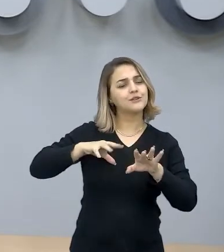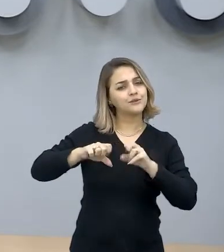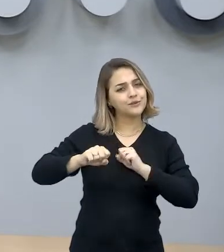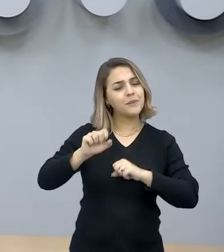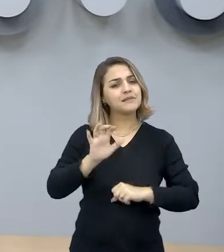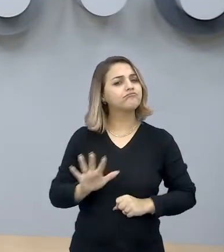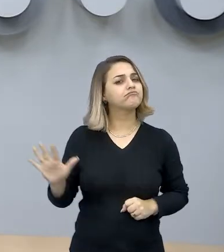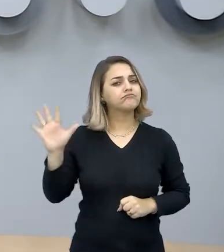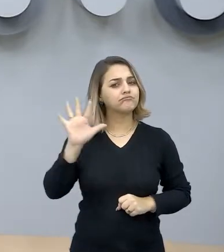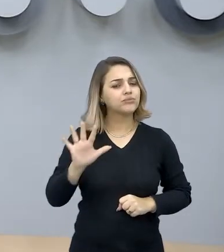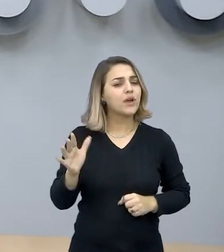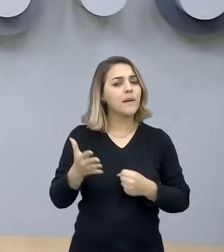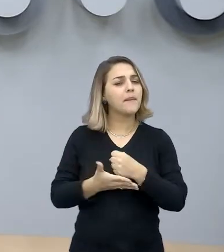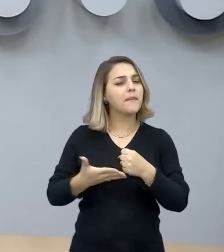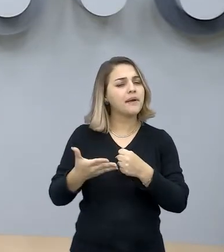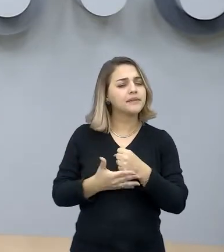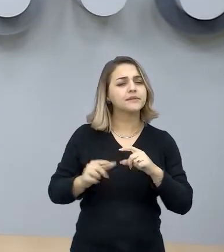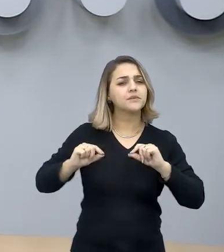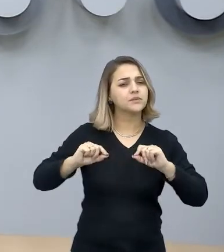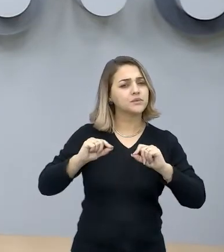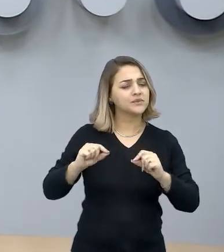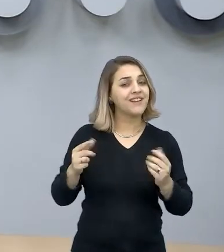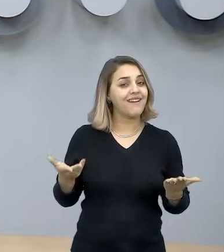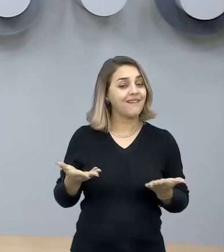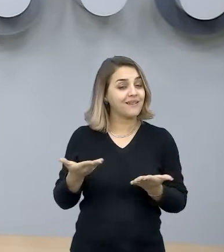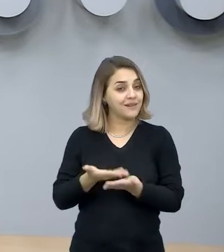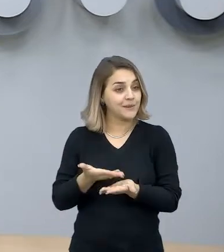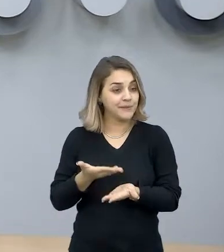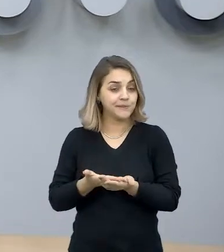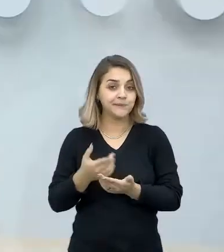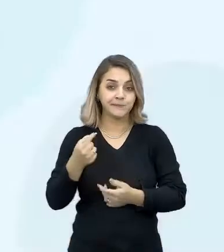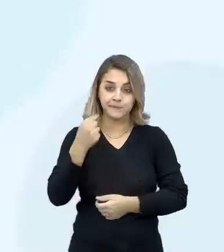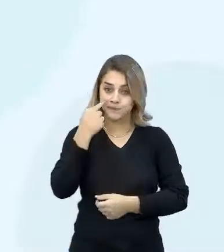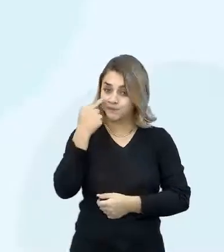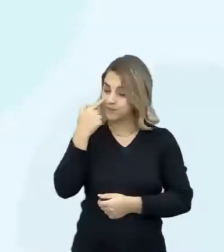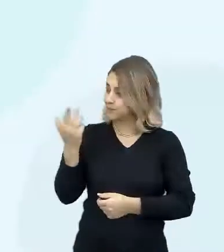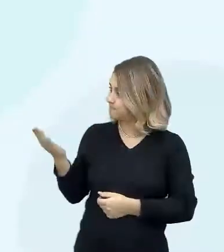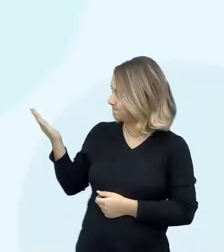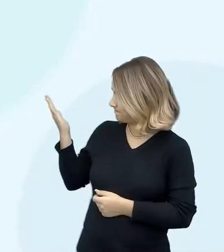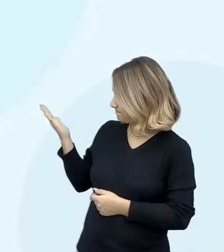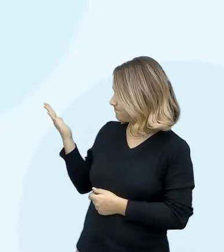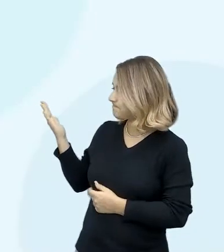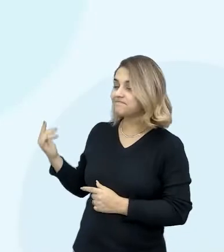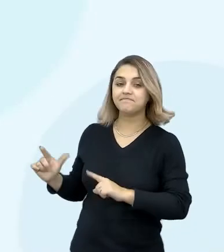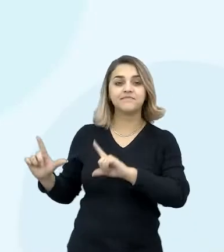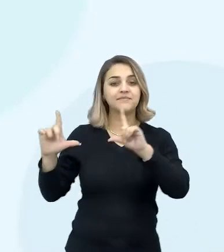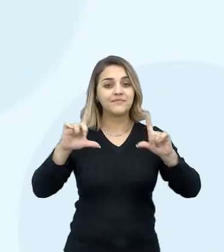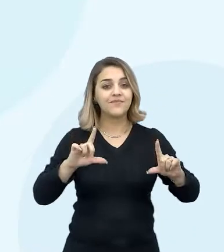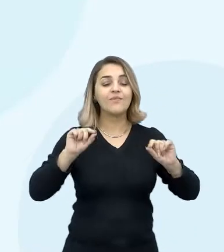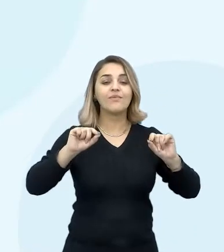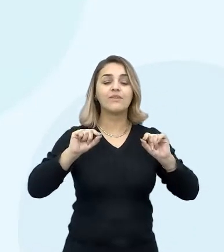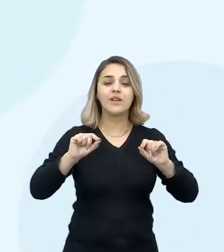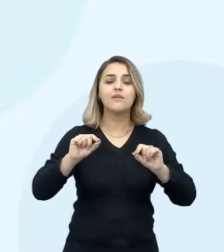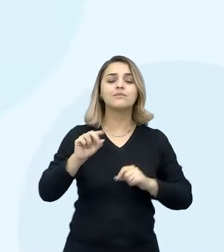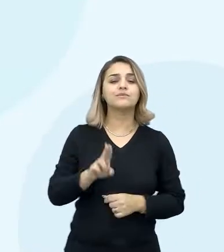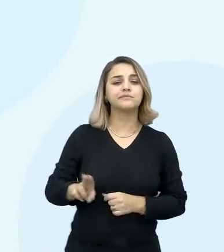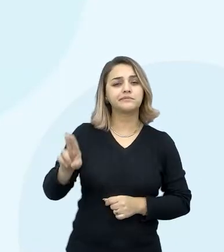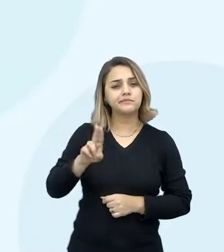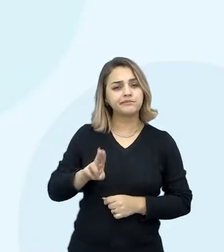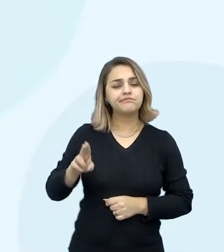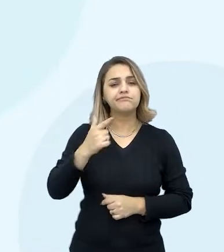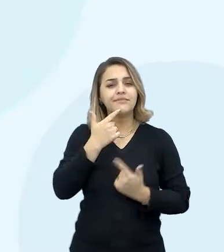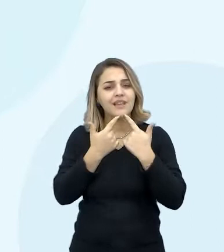geral básica que a gente vai mobilizar na aula de hoje, essa que aparece aí na tela, é a de utilizar